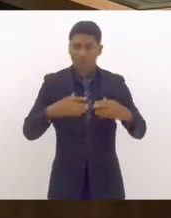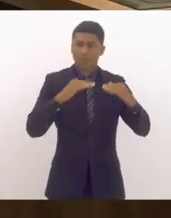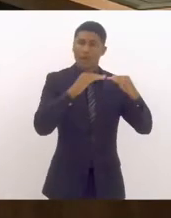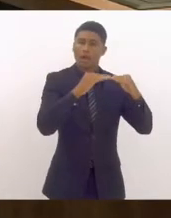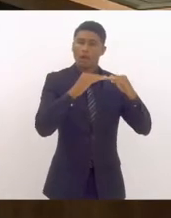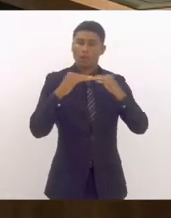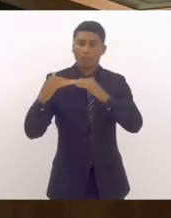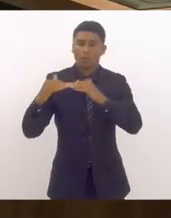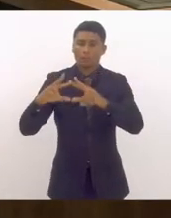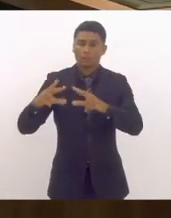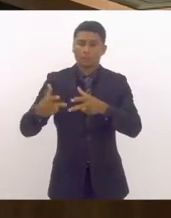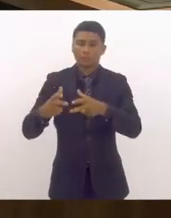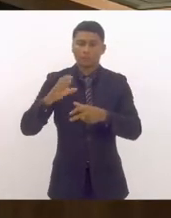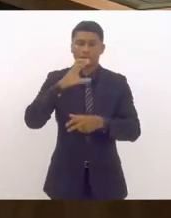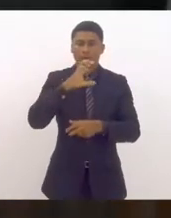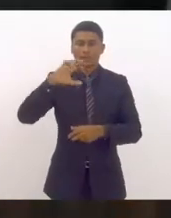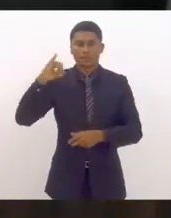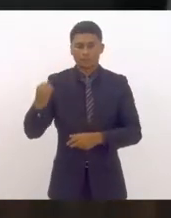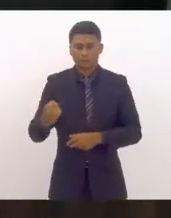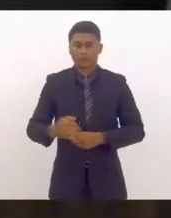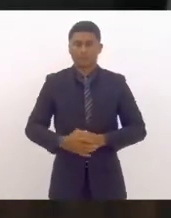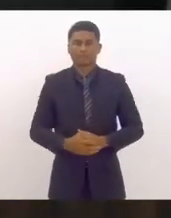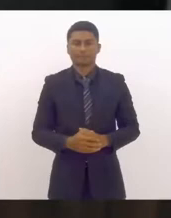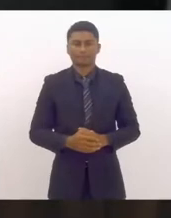parecer da CCJ.